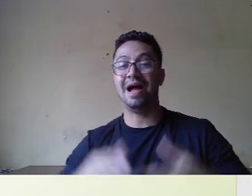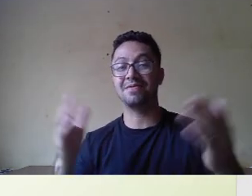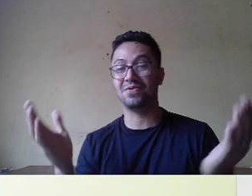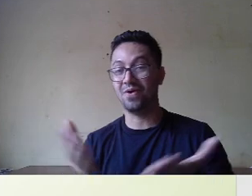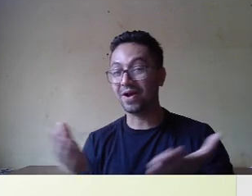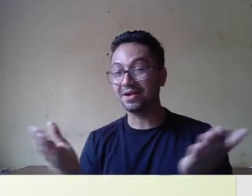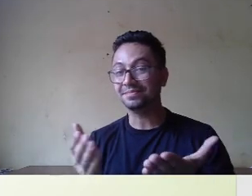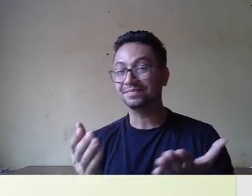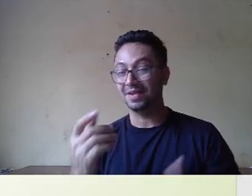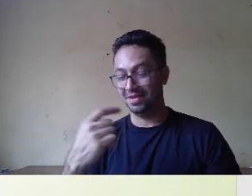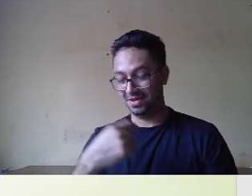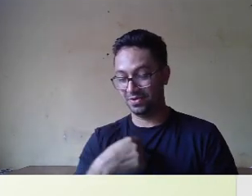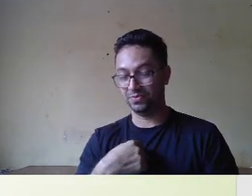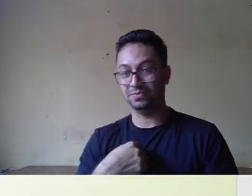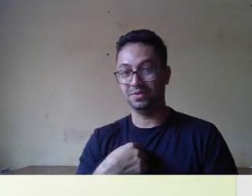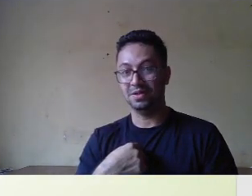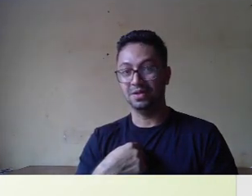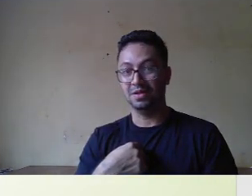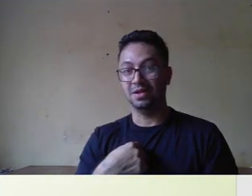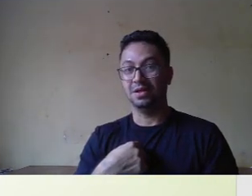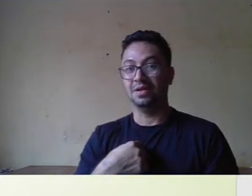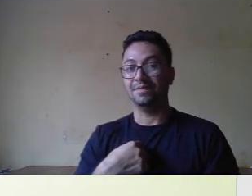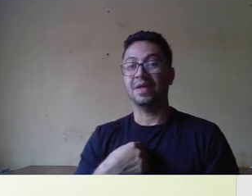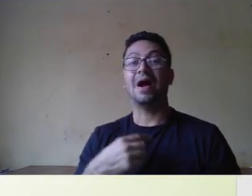ó. Agora